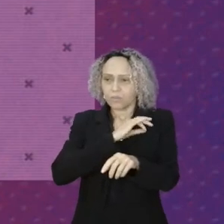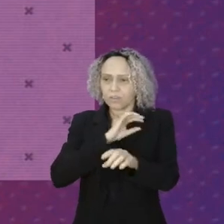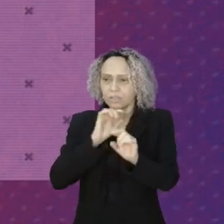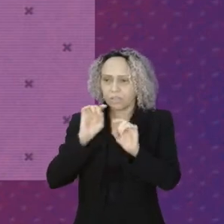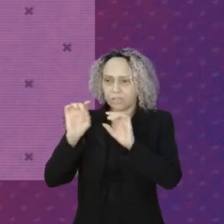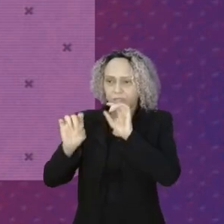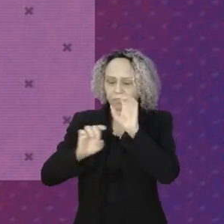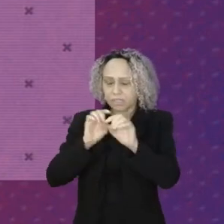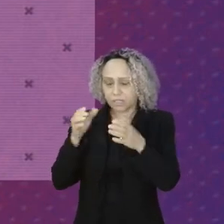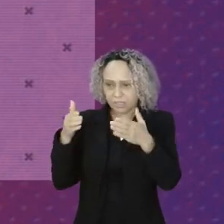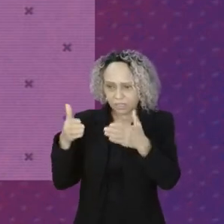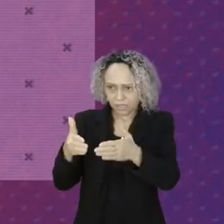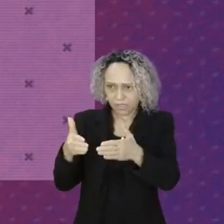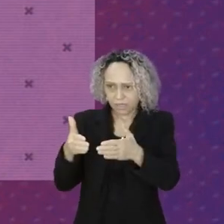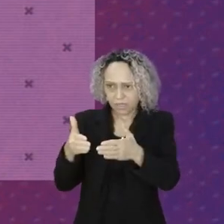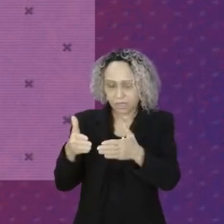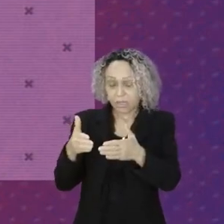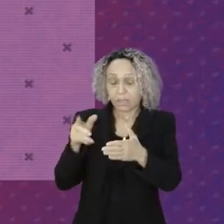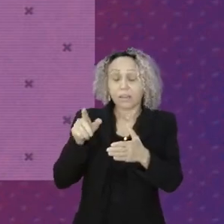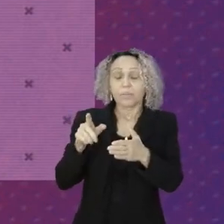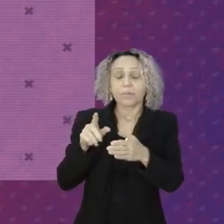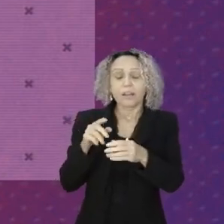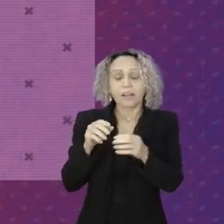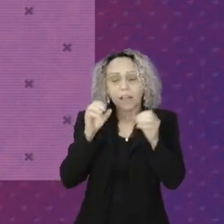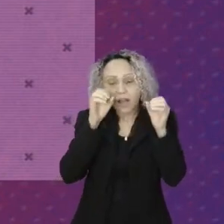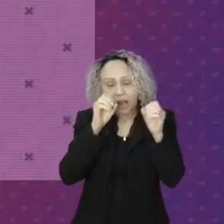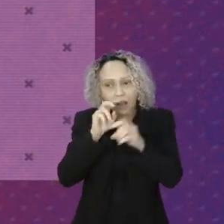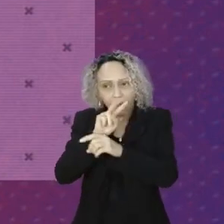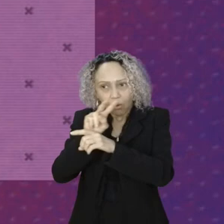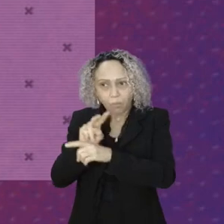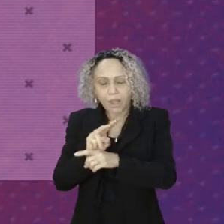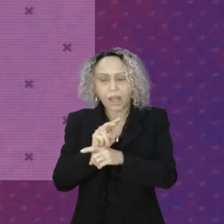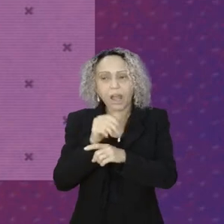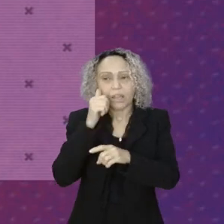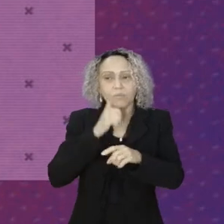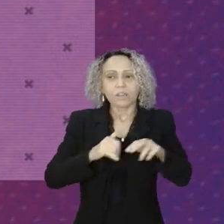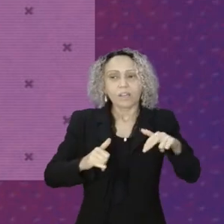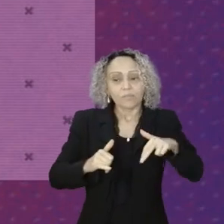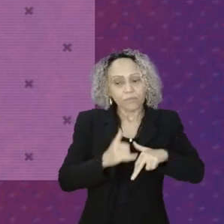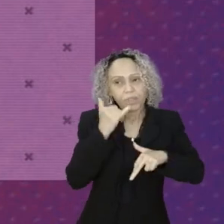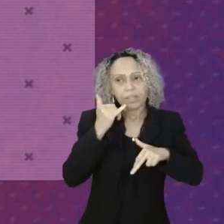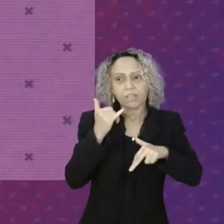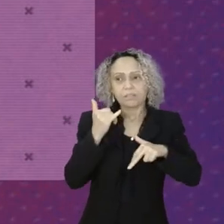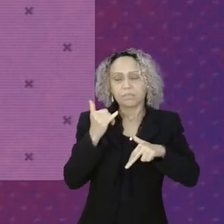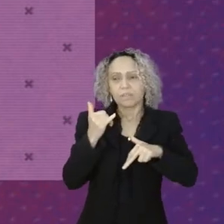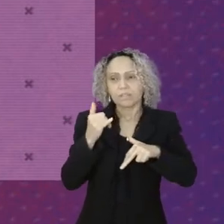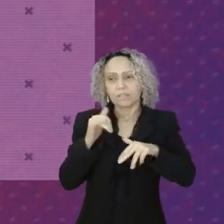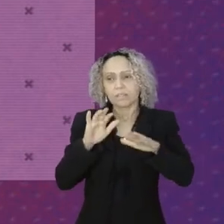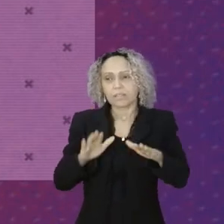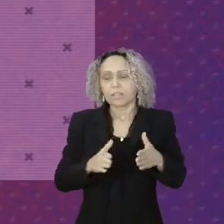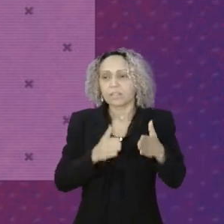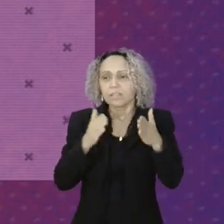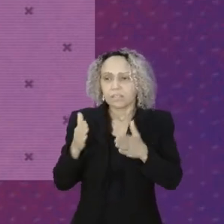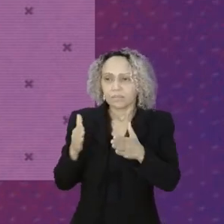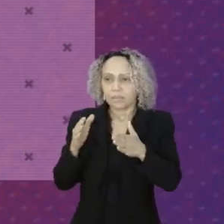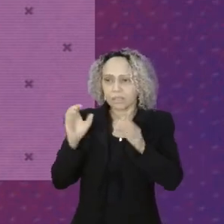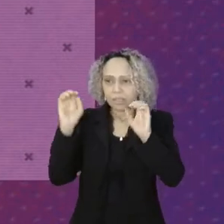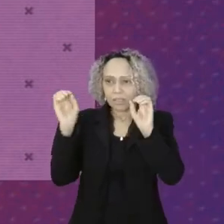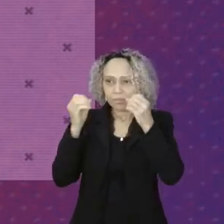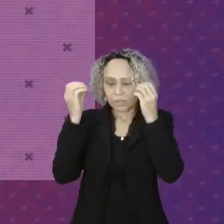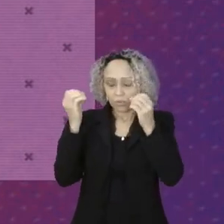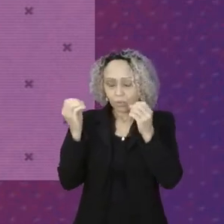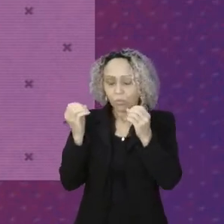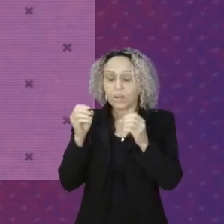importância é que vai acompanhar as mulheres vítimas de violência. No caso da patrulha, as medidas protetivas de urgência, fazer com que as mulheres